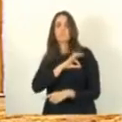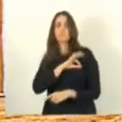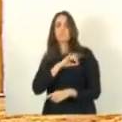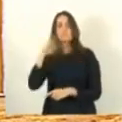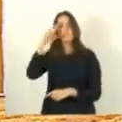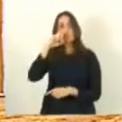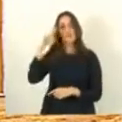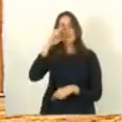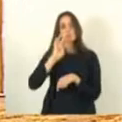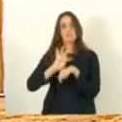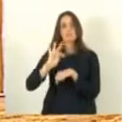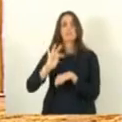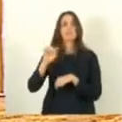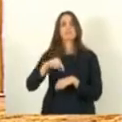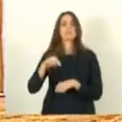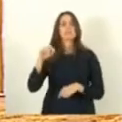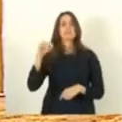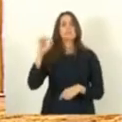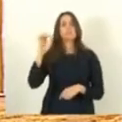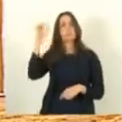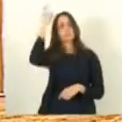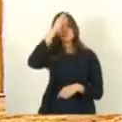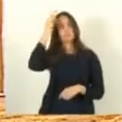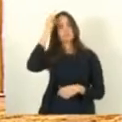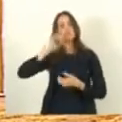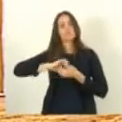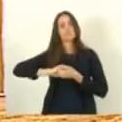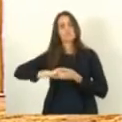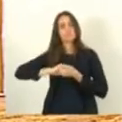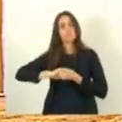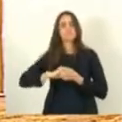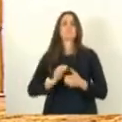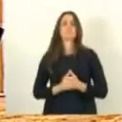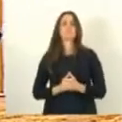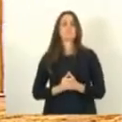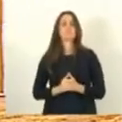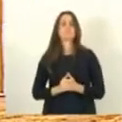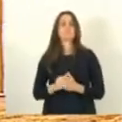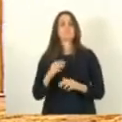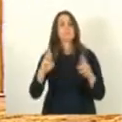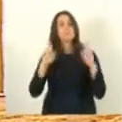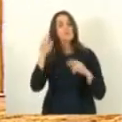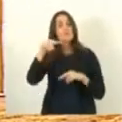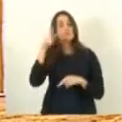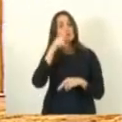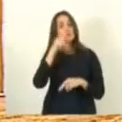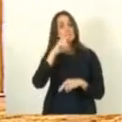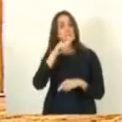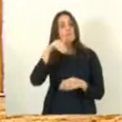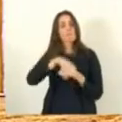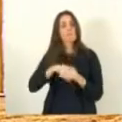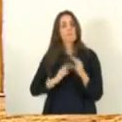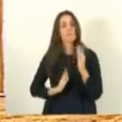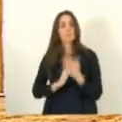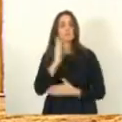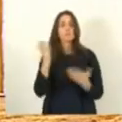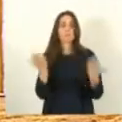Perícia Técnica do Estado, nossos cumprimentos e espero que as demandas de vocês sejam resolvidas